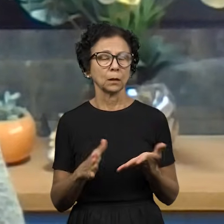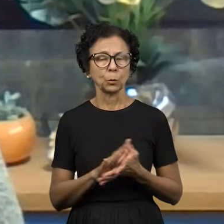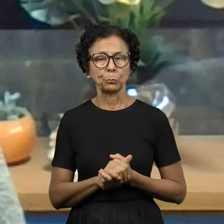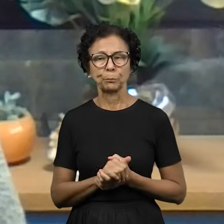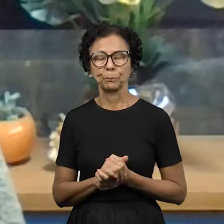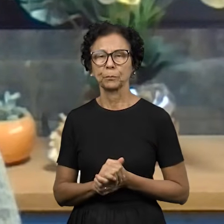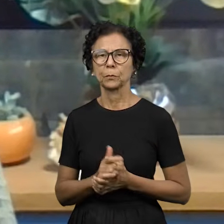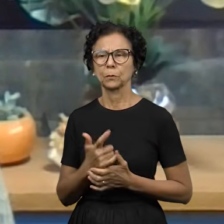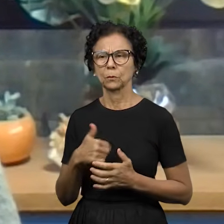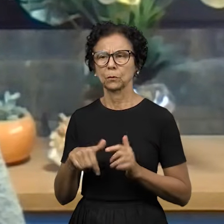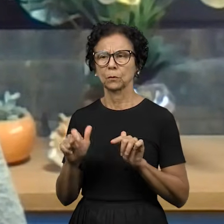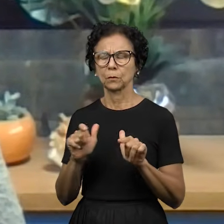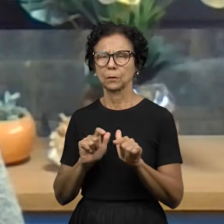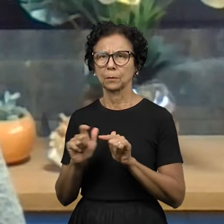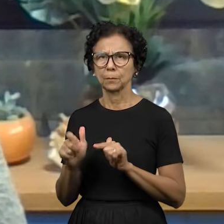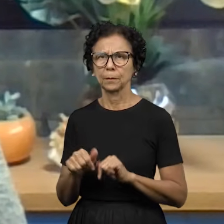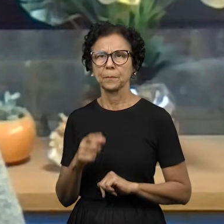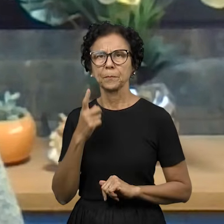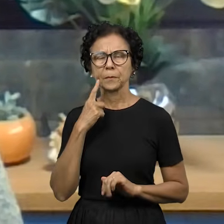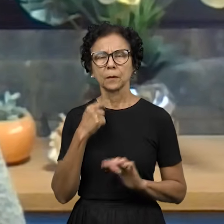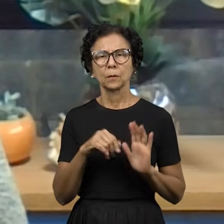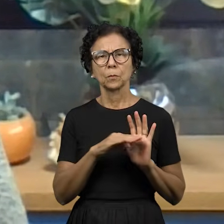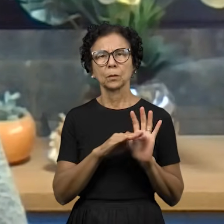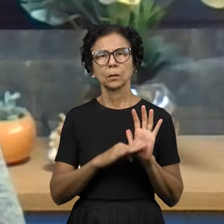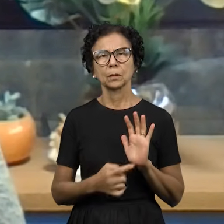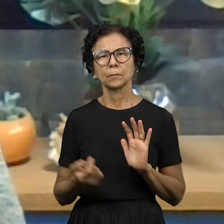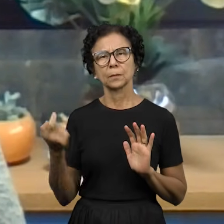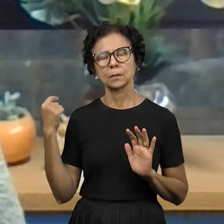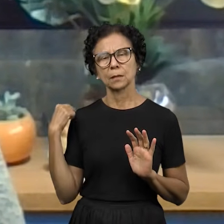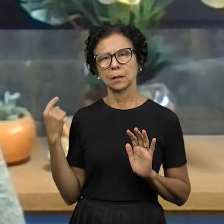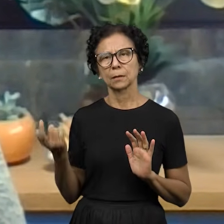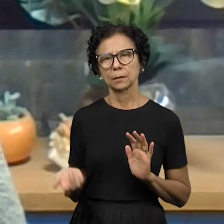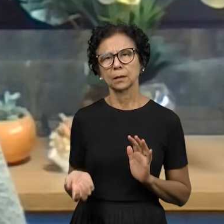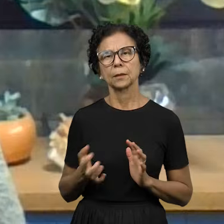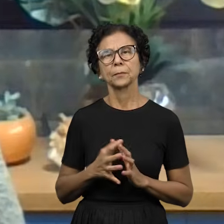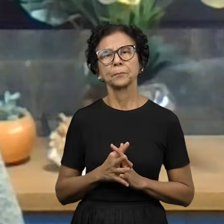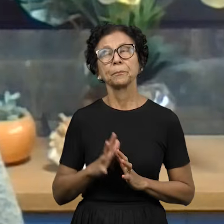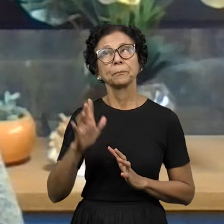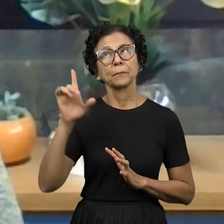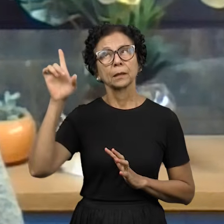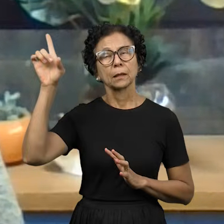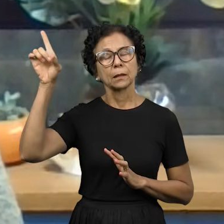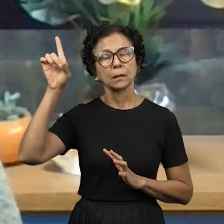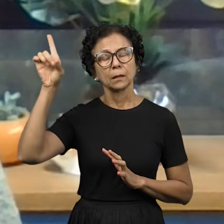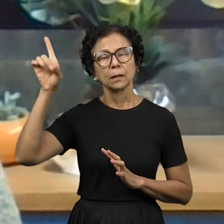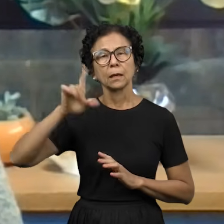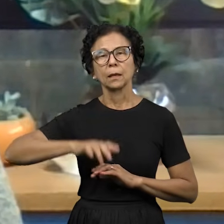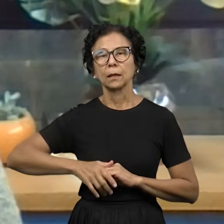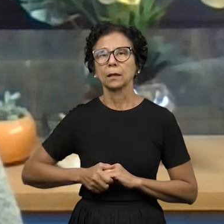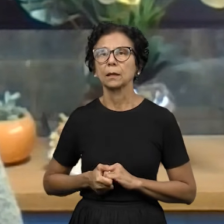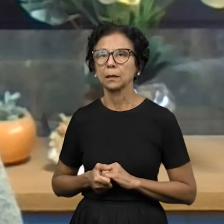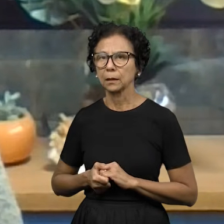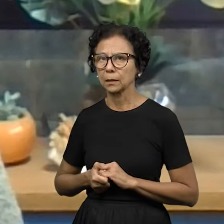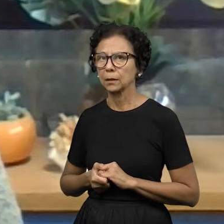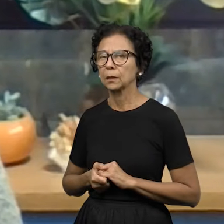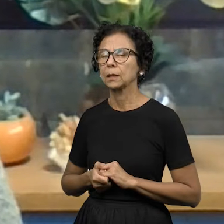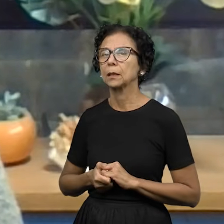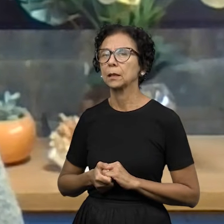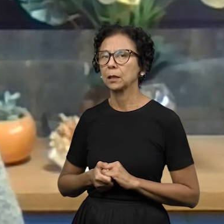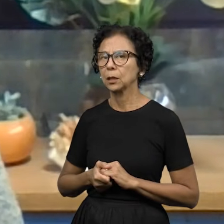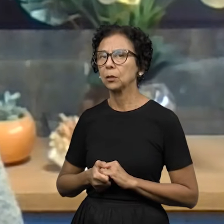atitude, né? Nós já vimos nos capítulos anteriores exatamente sobre isso, que Deus requer da igreja uma